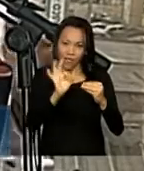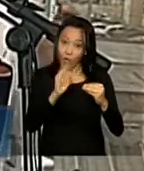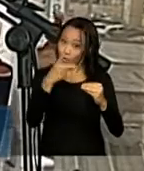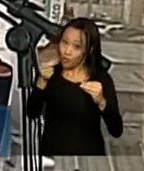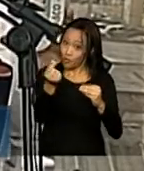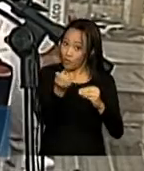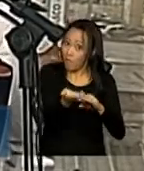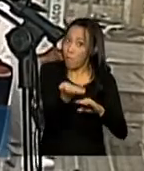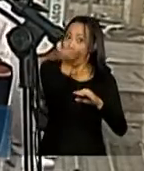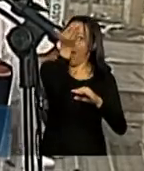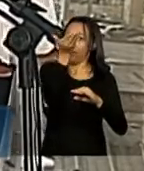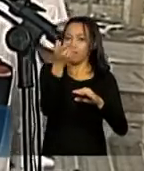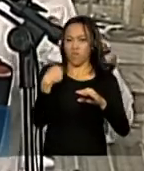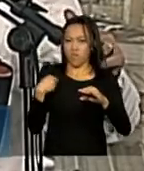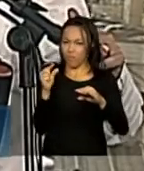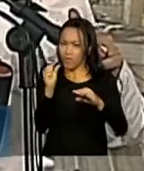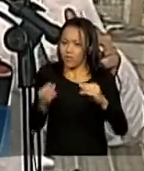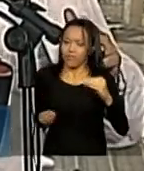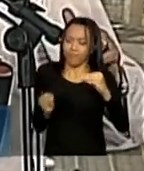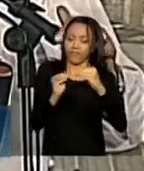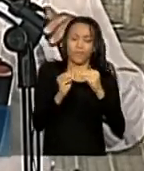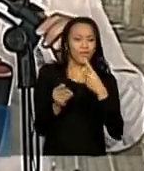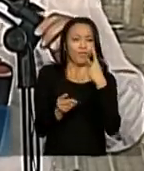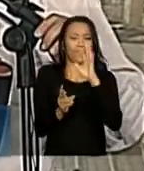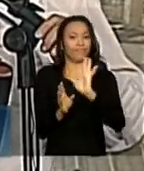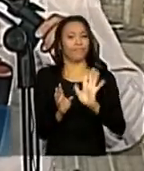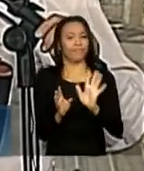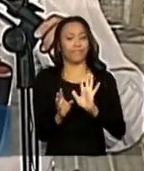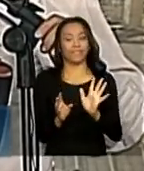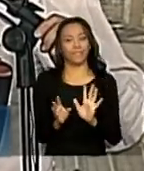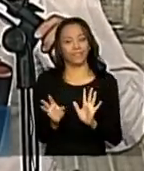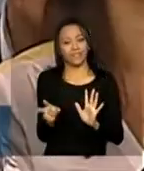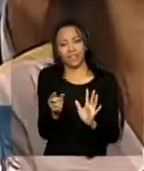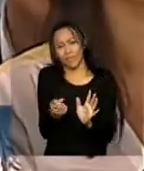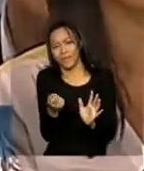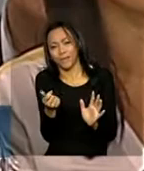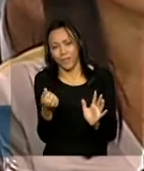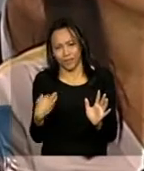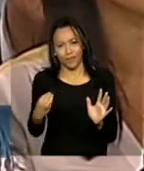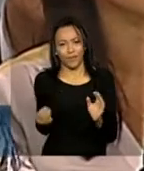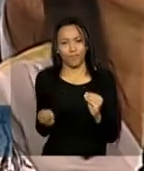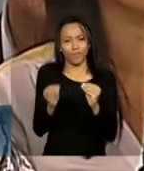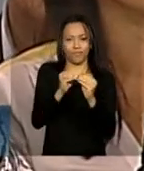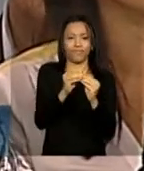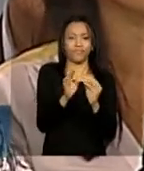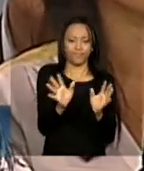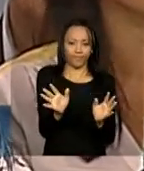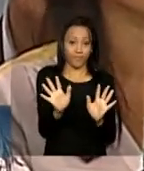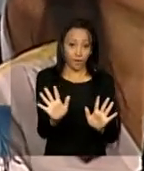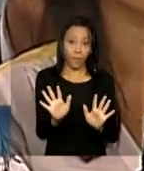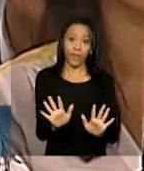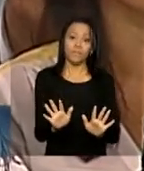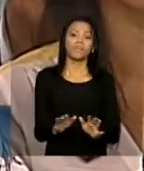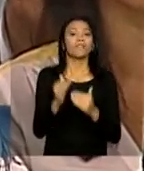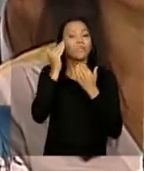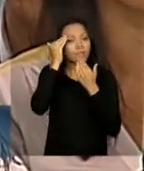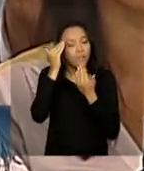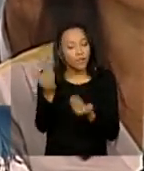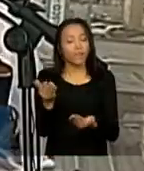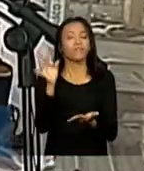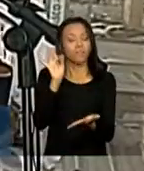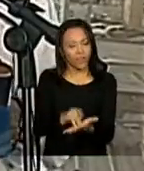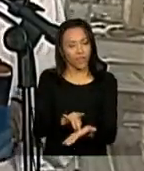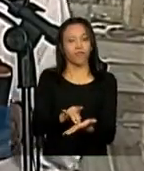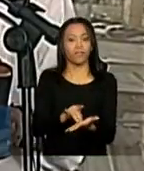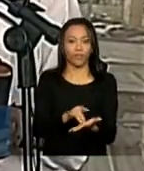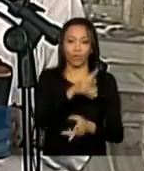foi seu, então... Se não fosse o seu, o meu não adiantava nada. Mas realmente lhe agradecer. O